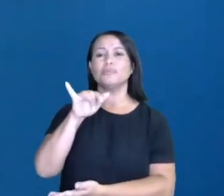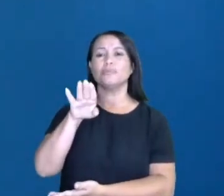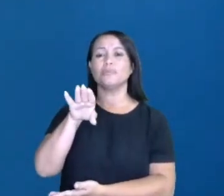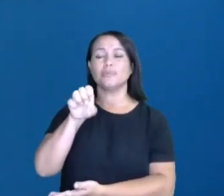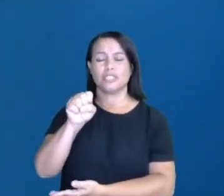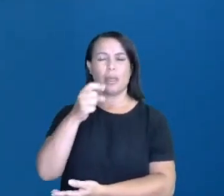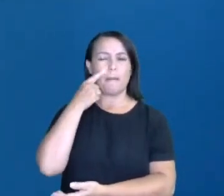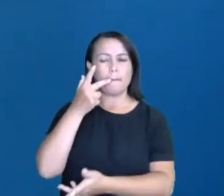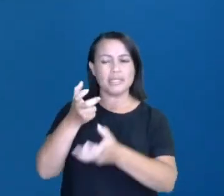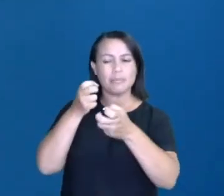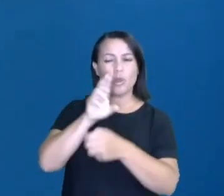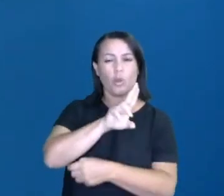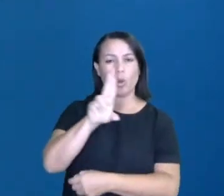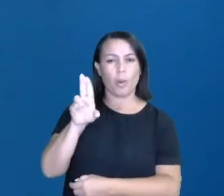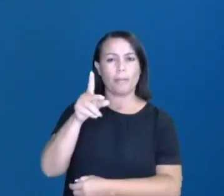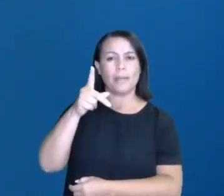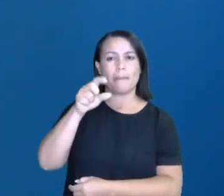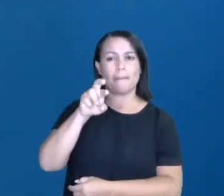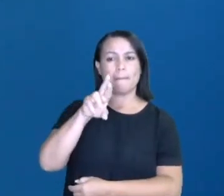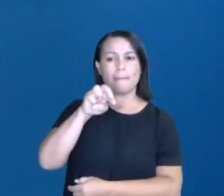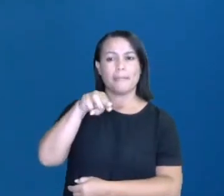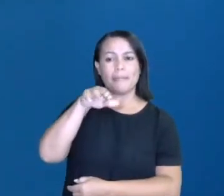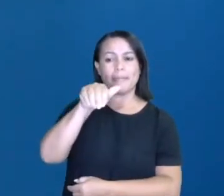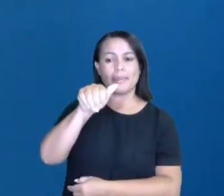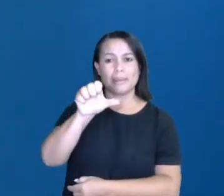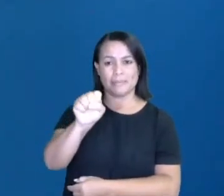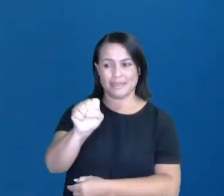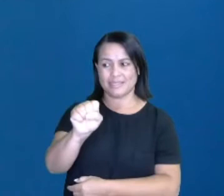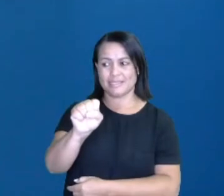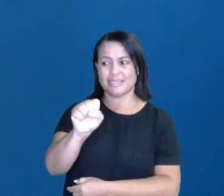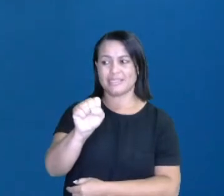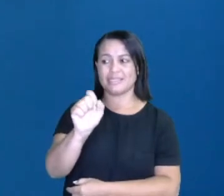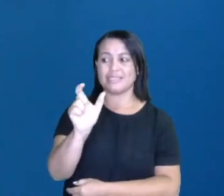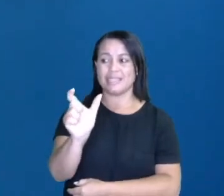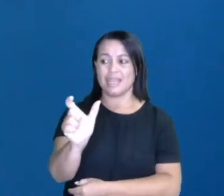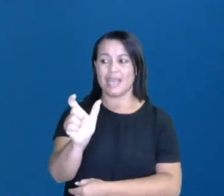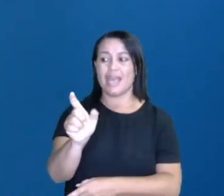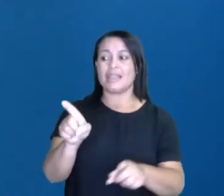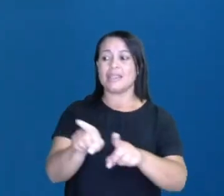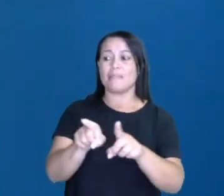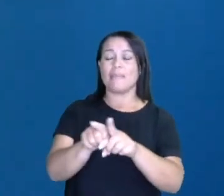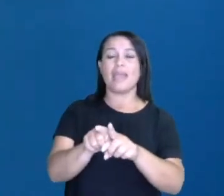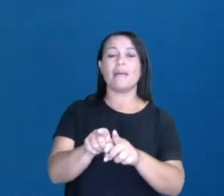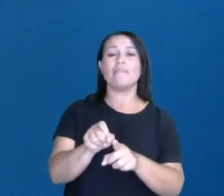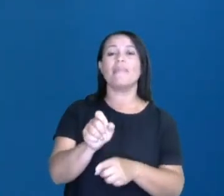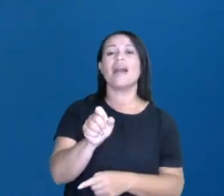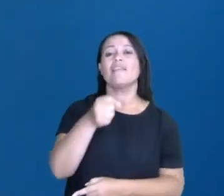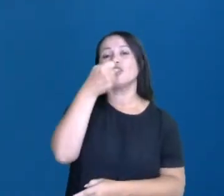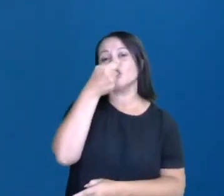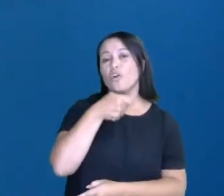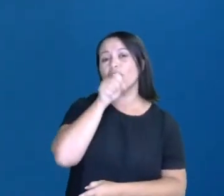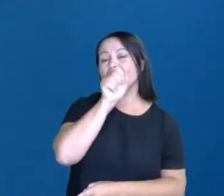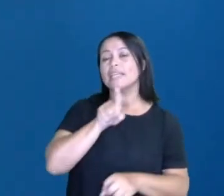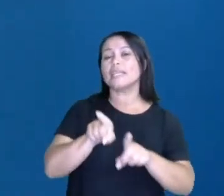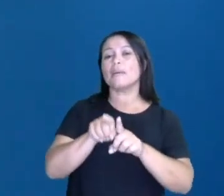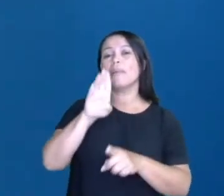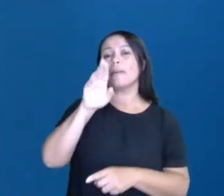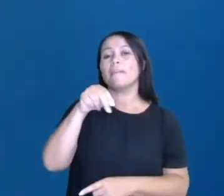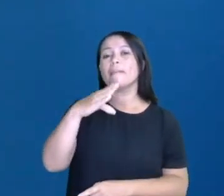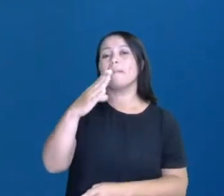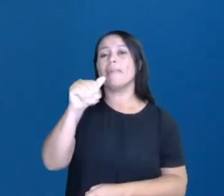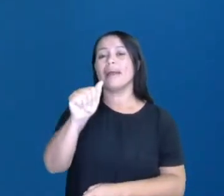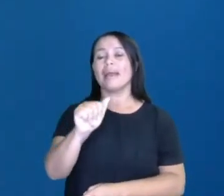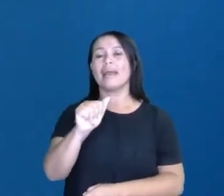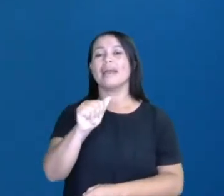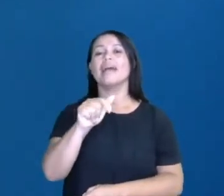palavra prima está ali grafada, a palavra sorvete e a palavra banca e